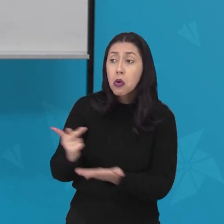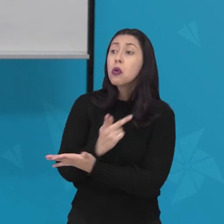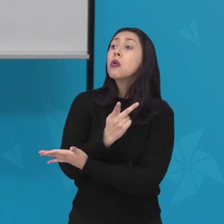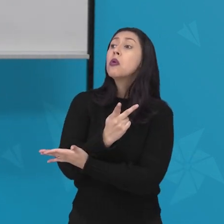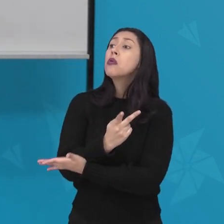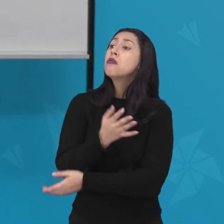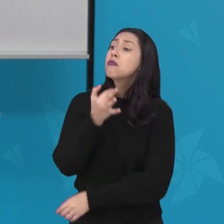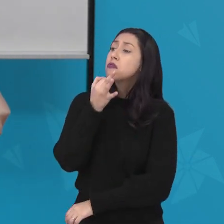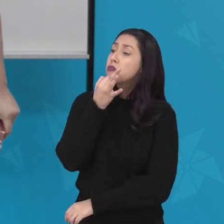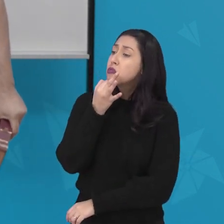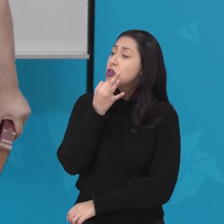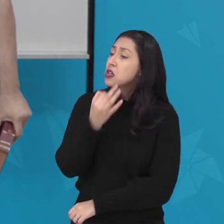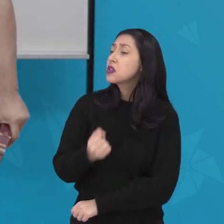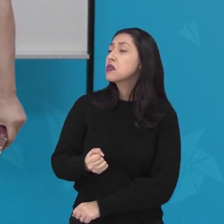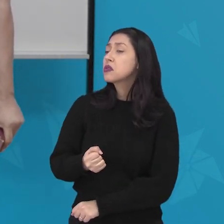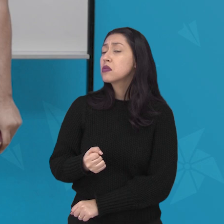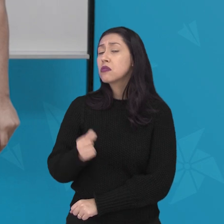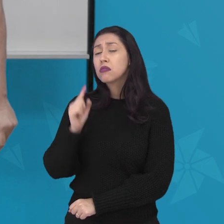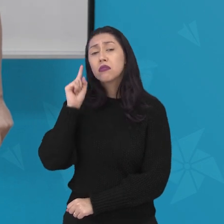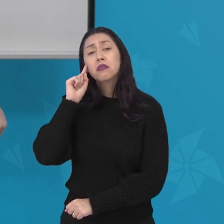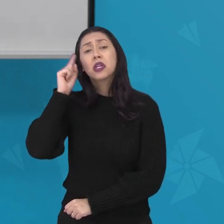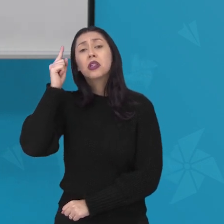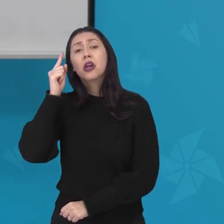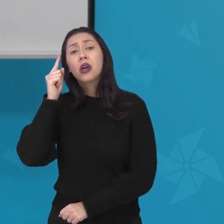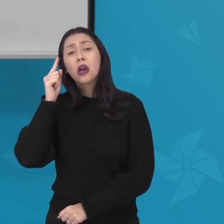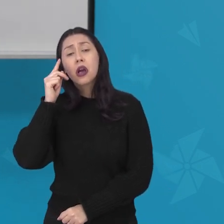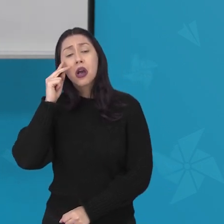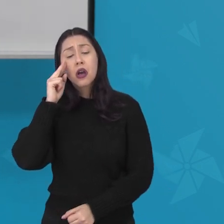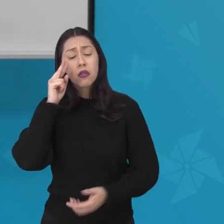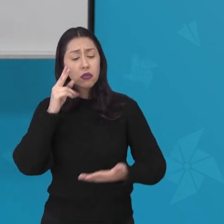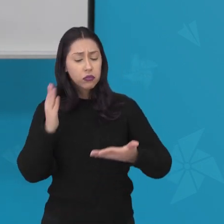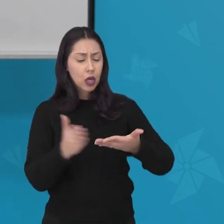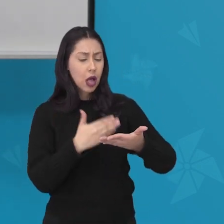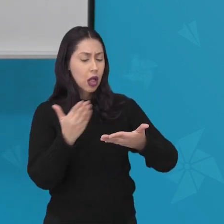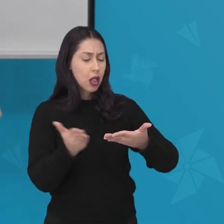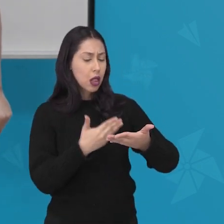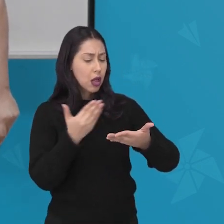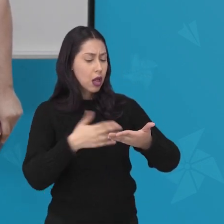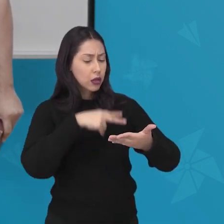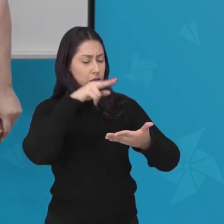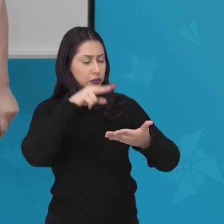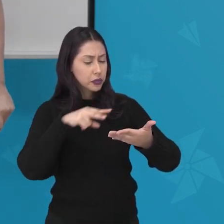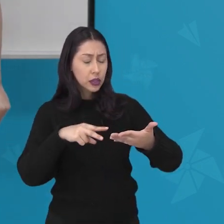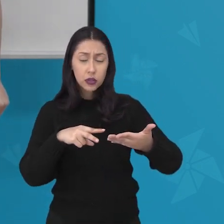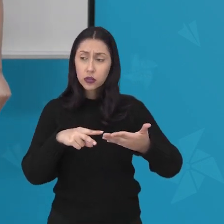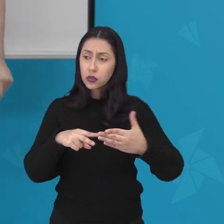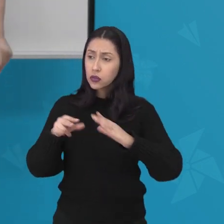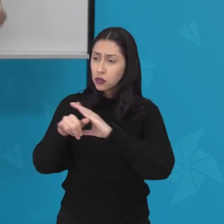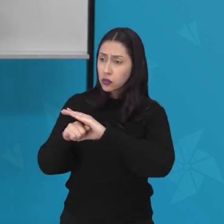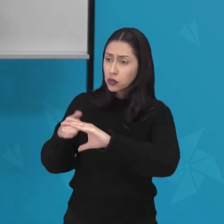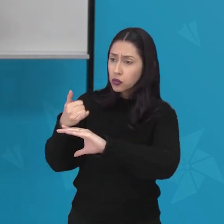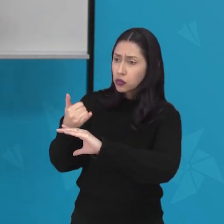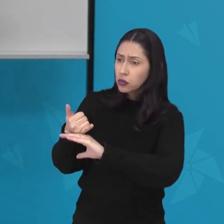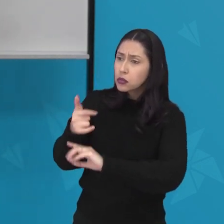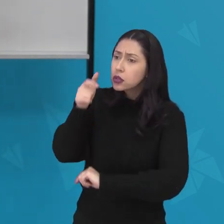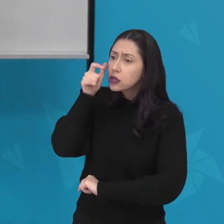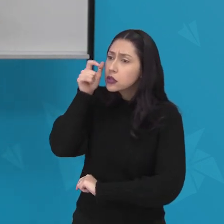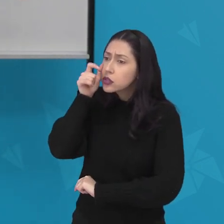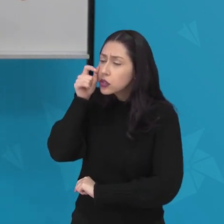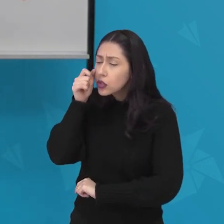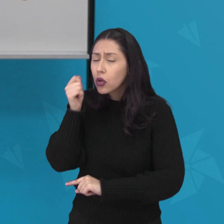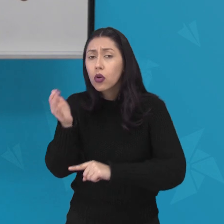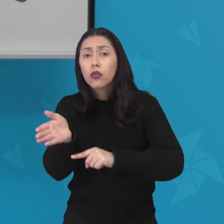aconteceram, alguma ideia que nós vimos num jornal, no YouTube, um